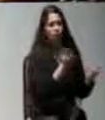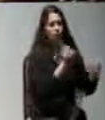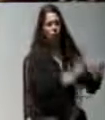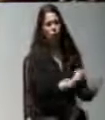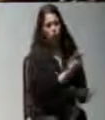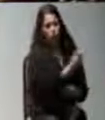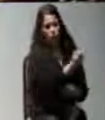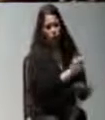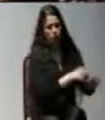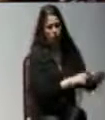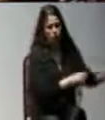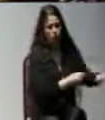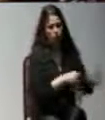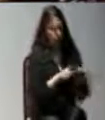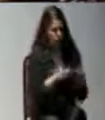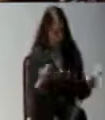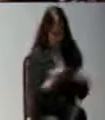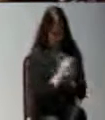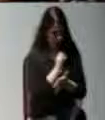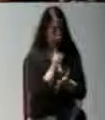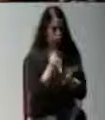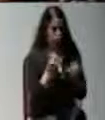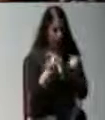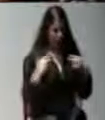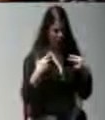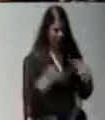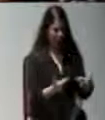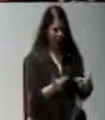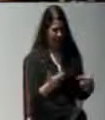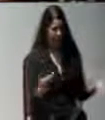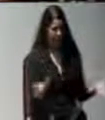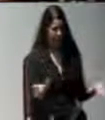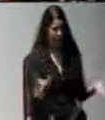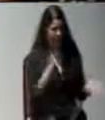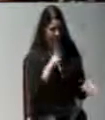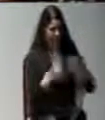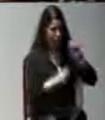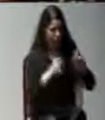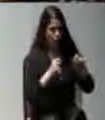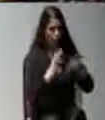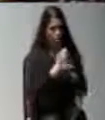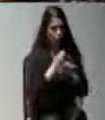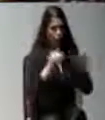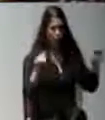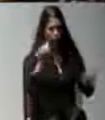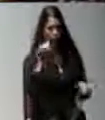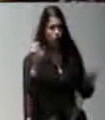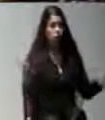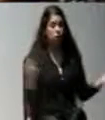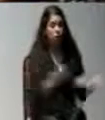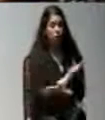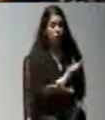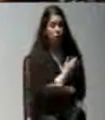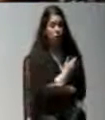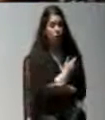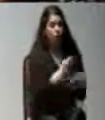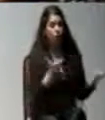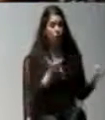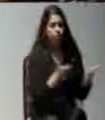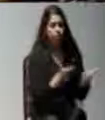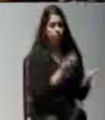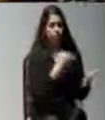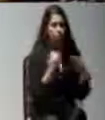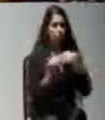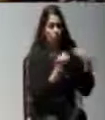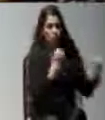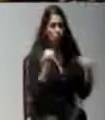mesma forma, quando situações de guerra altamente desiguais, as mortes de certas pessoas não